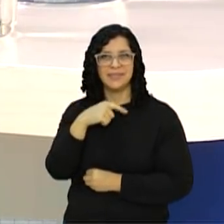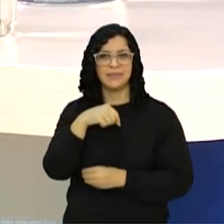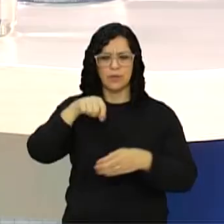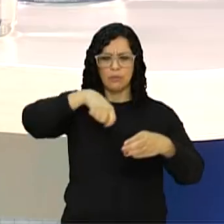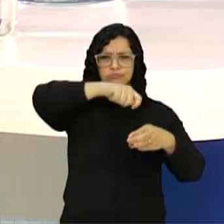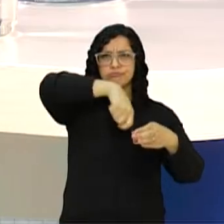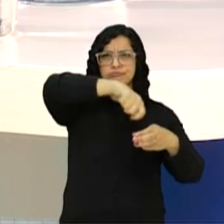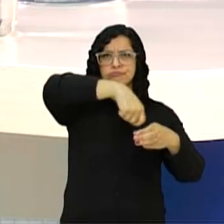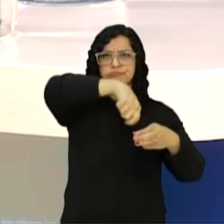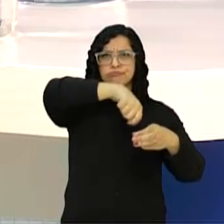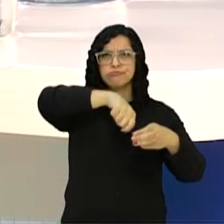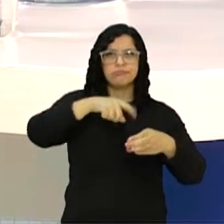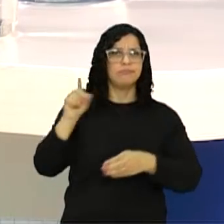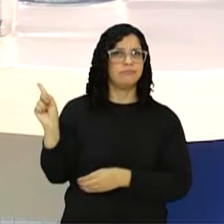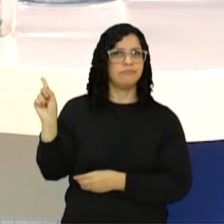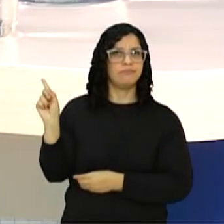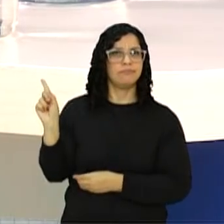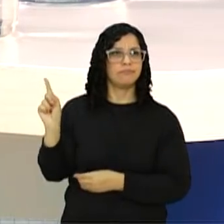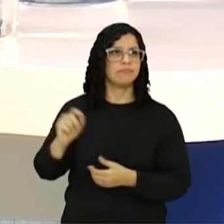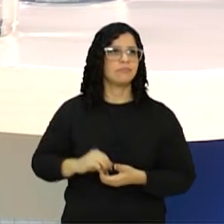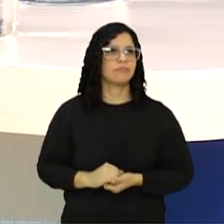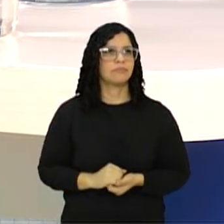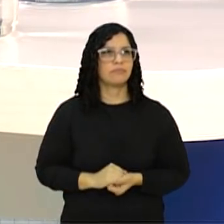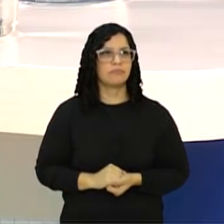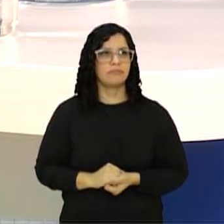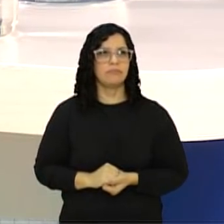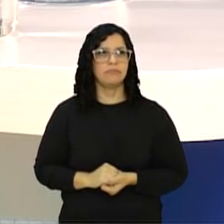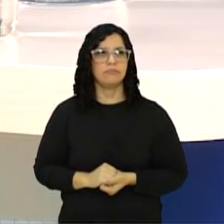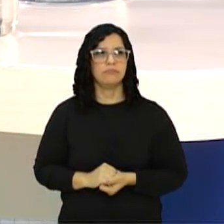Vou mexer essa água também.